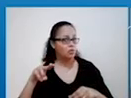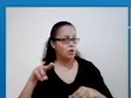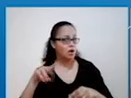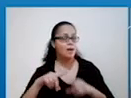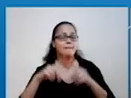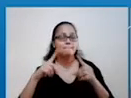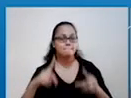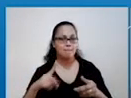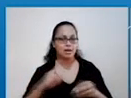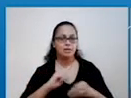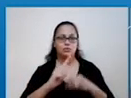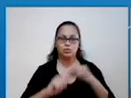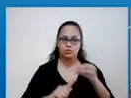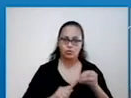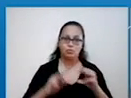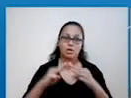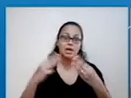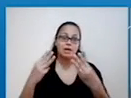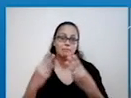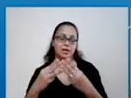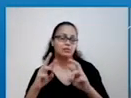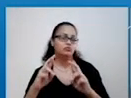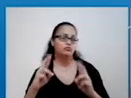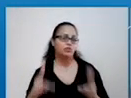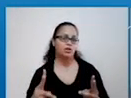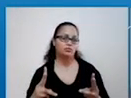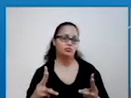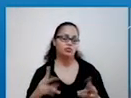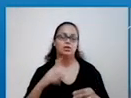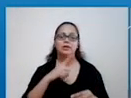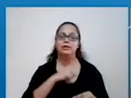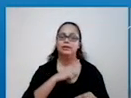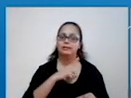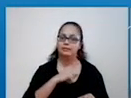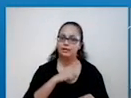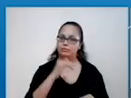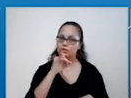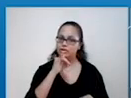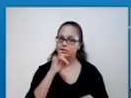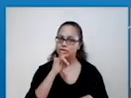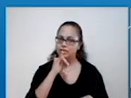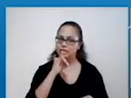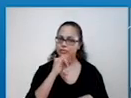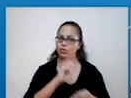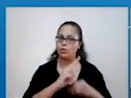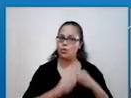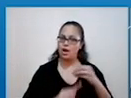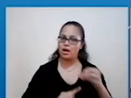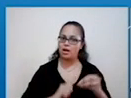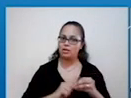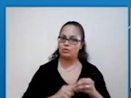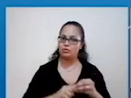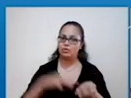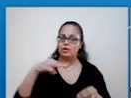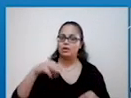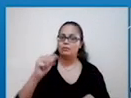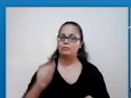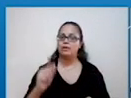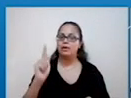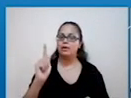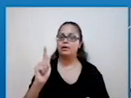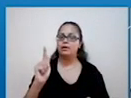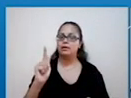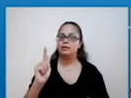e diferentes números de massa. Então, aqui nós temos como exemplo o átomo de magnésio e o átomo de sódio.